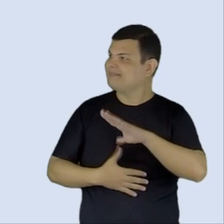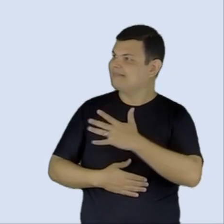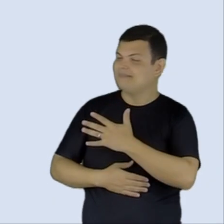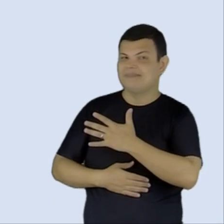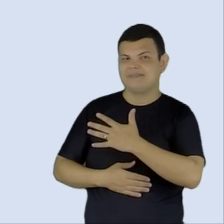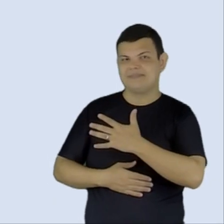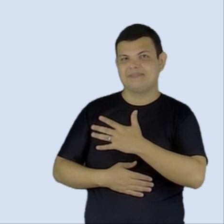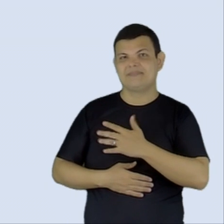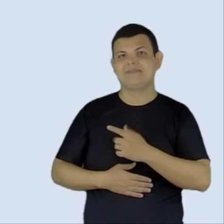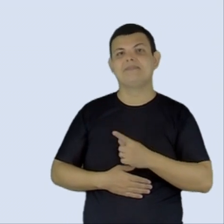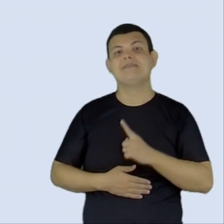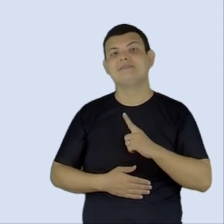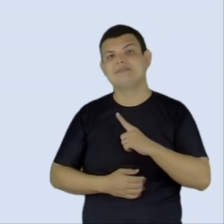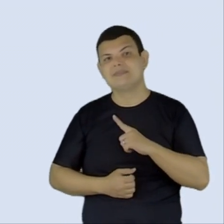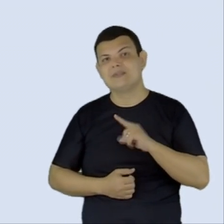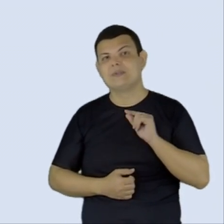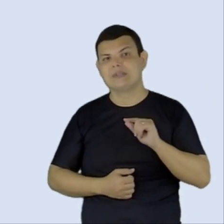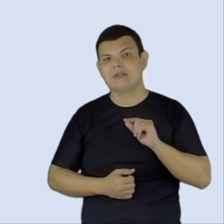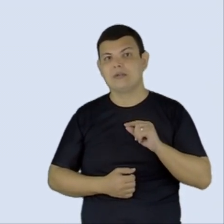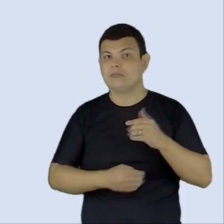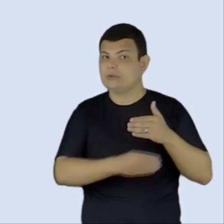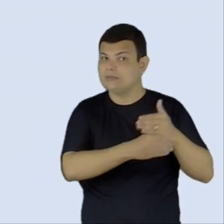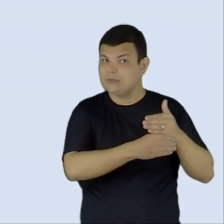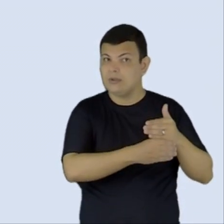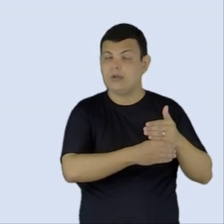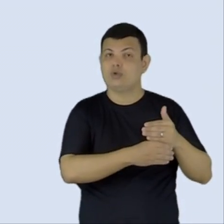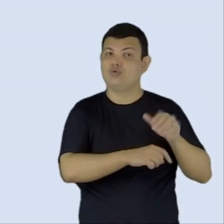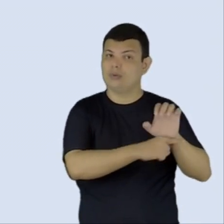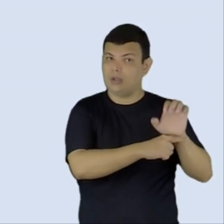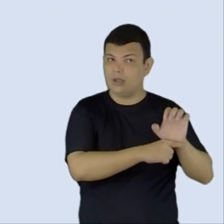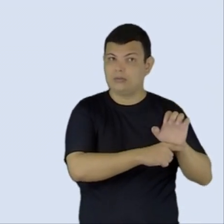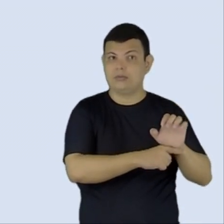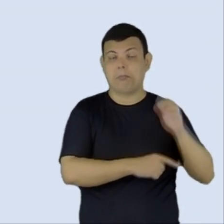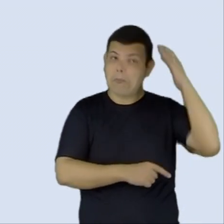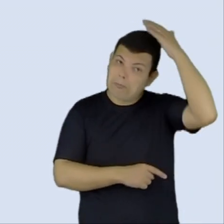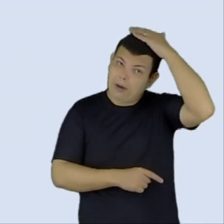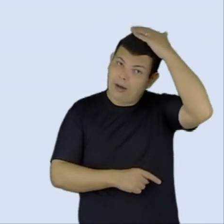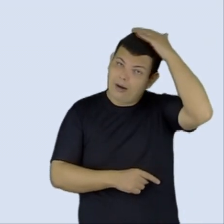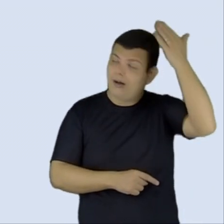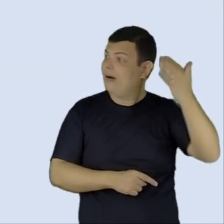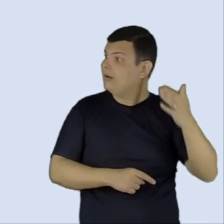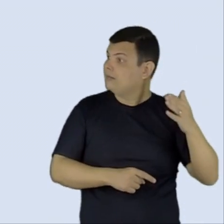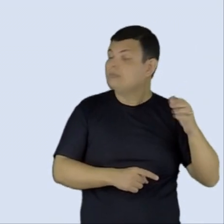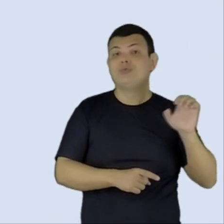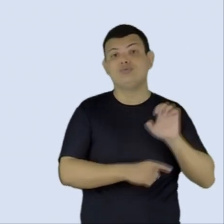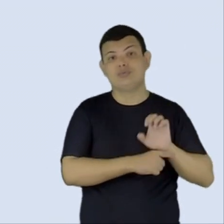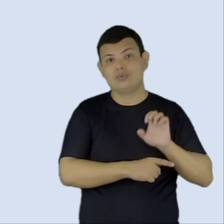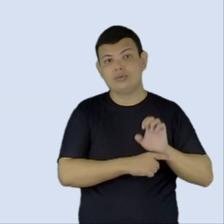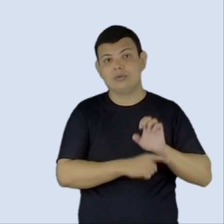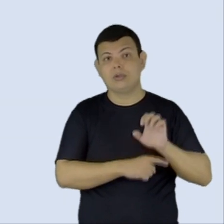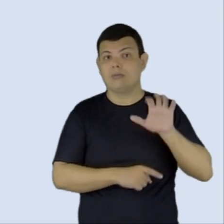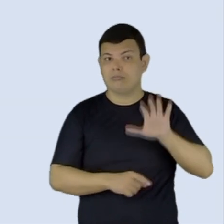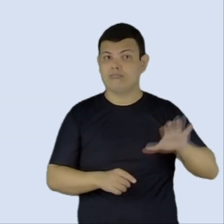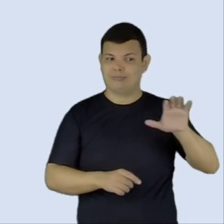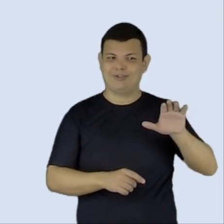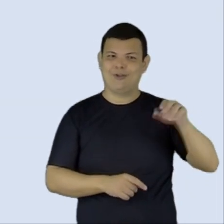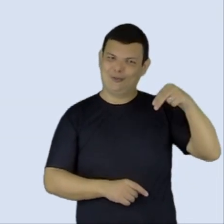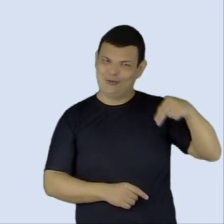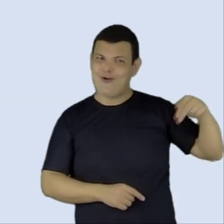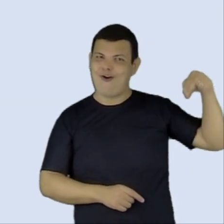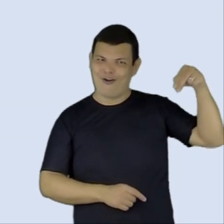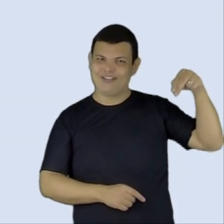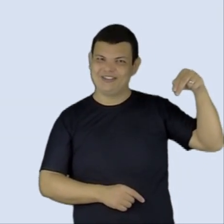Nordeste, ela tem, ó, divisa com os estados do Pará, com o estado, região norte, né, com